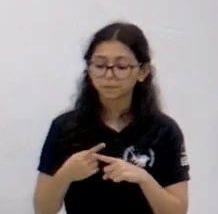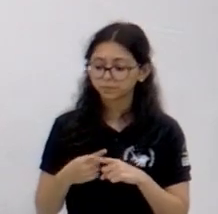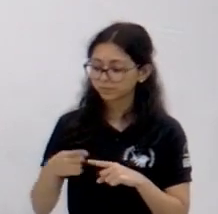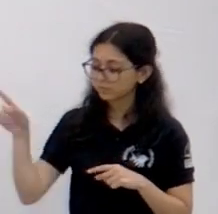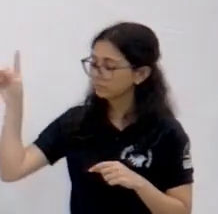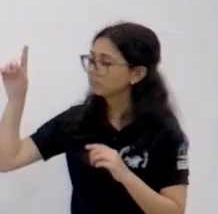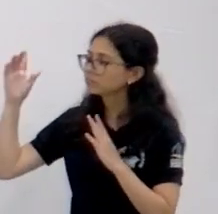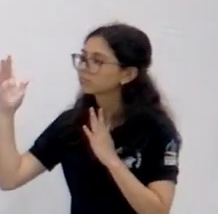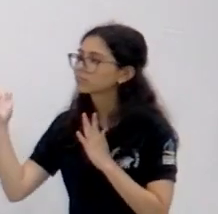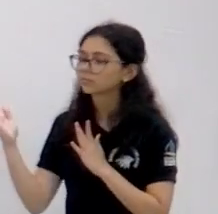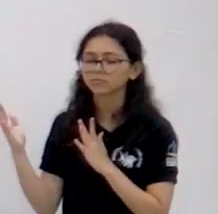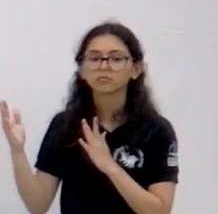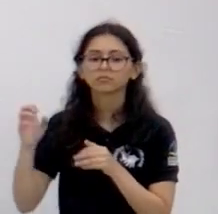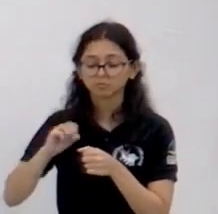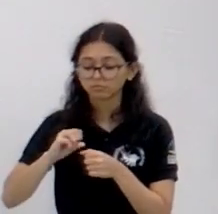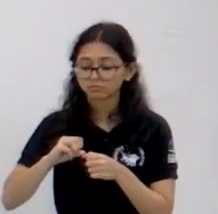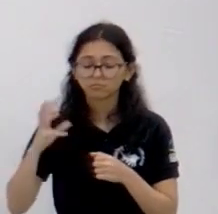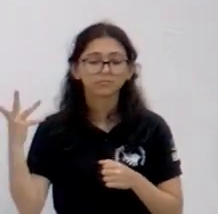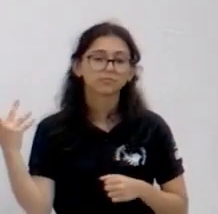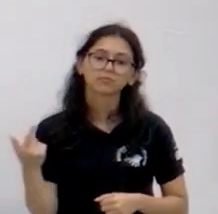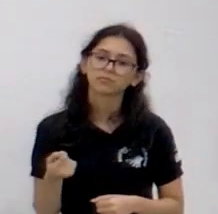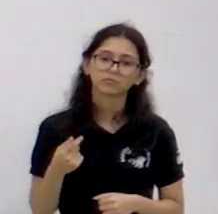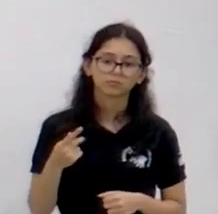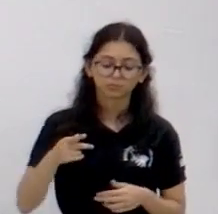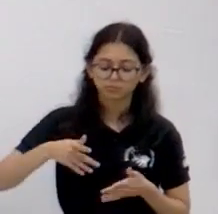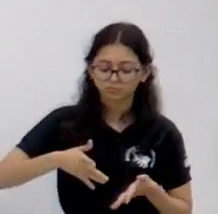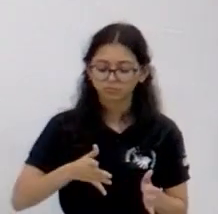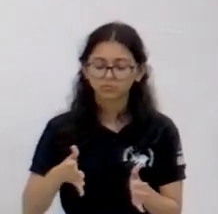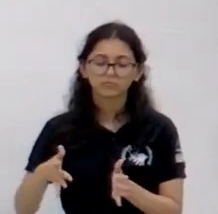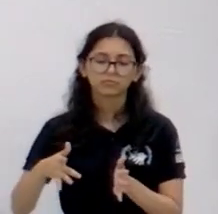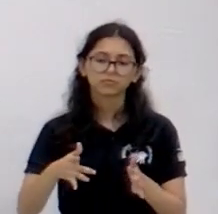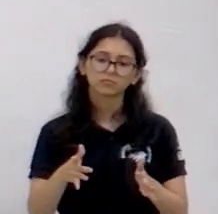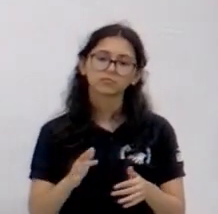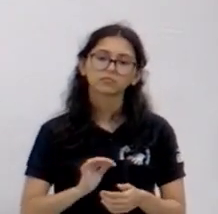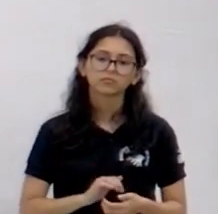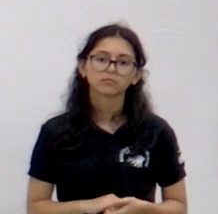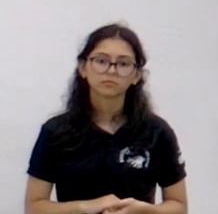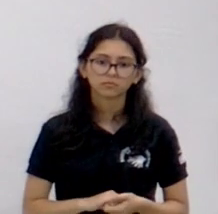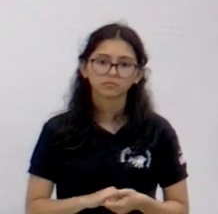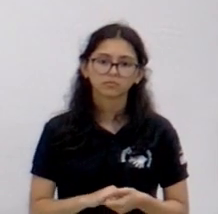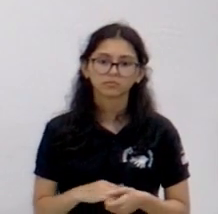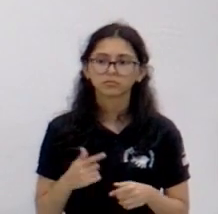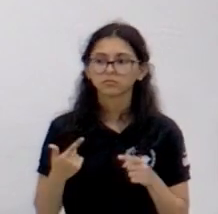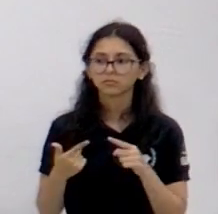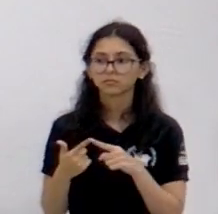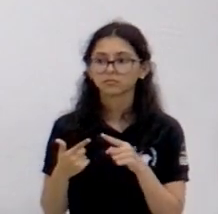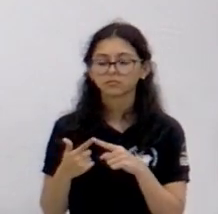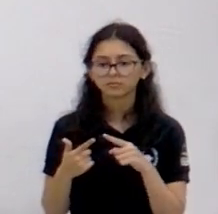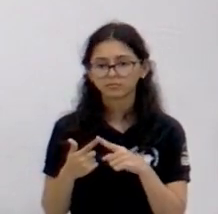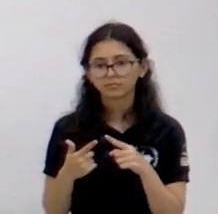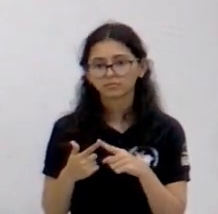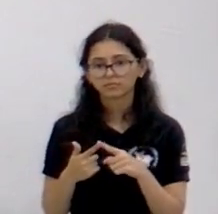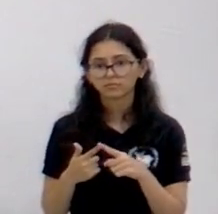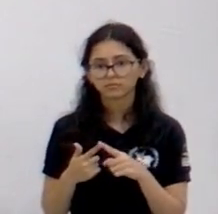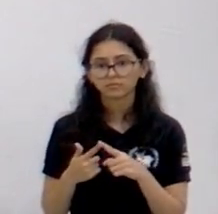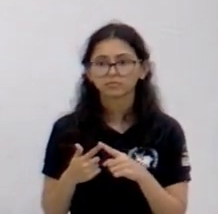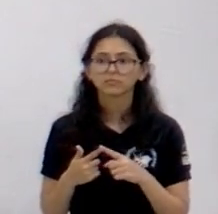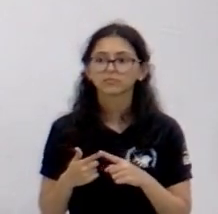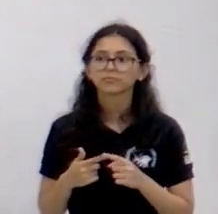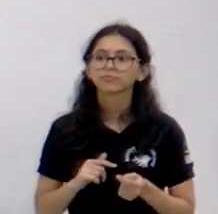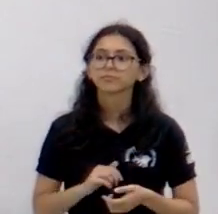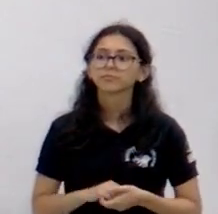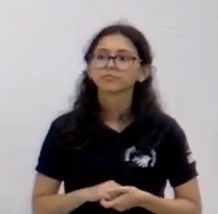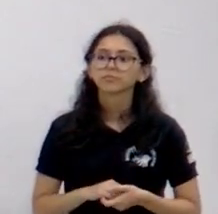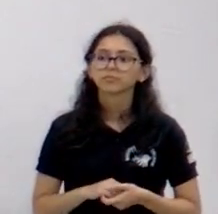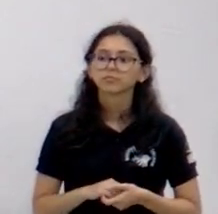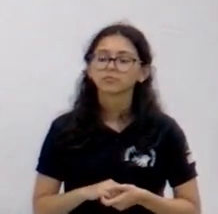diferença na sua trajetória. A segunda lição que eu aprendo dentro dessa experiência de Gideão, é que o